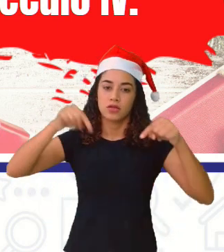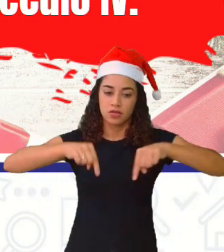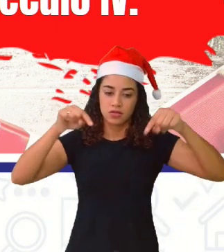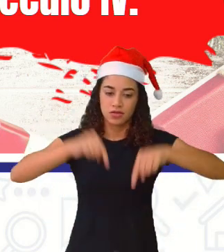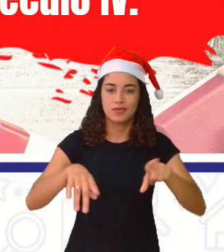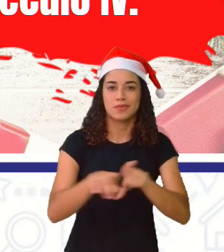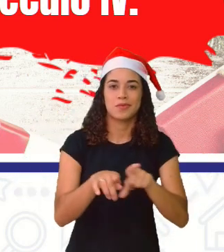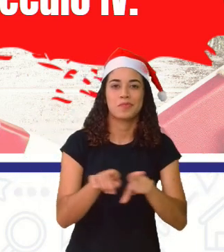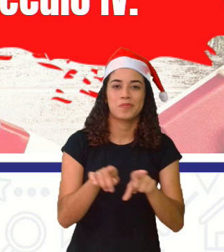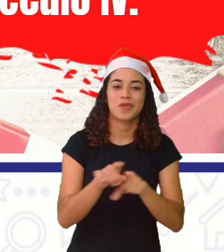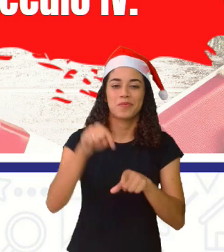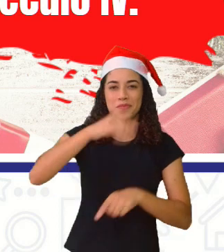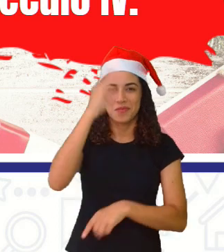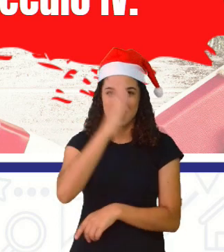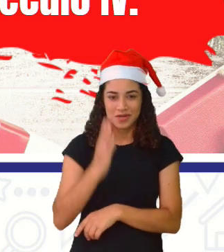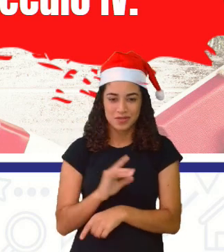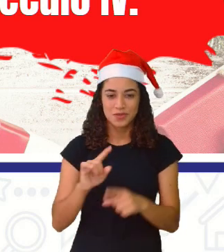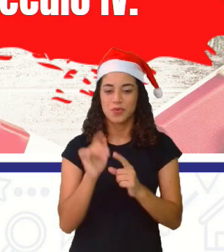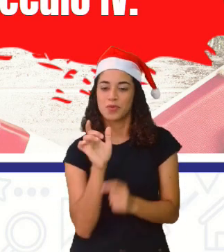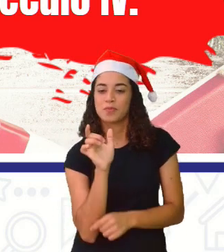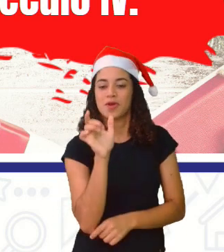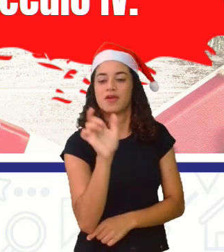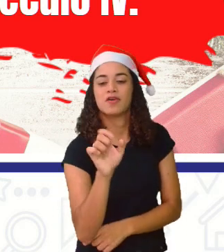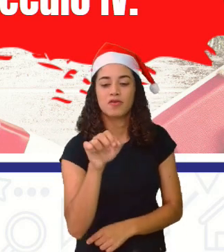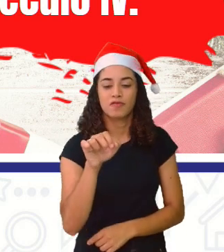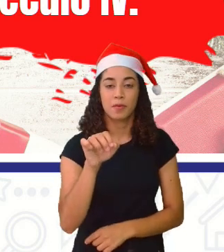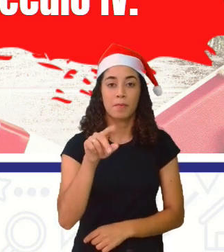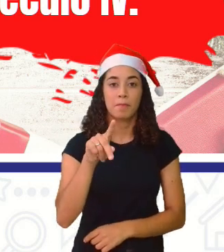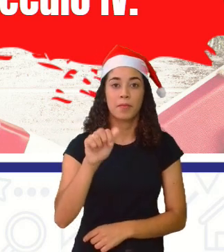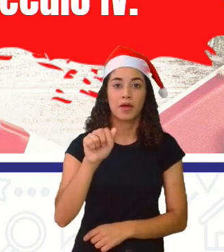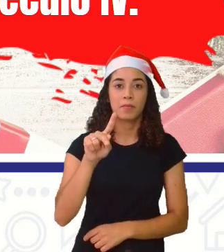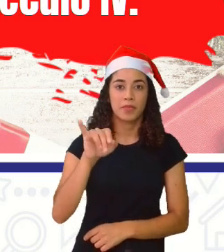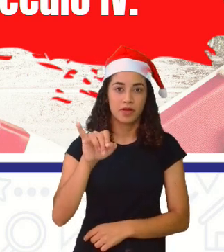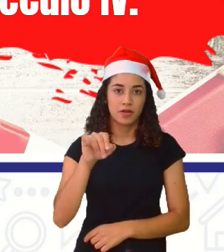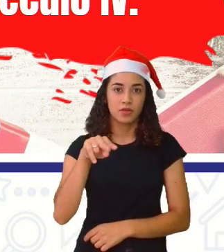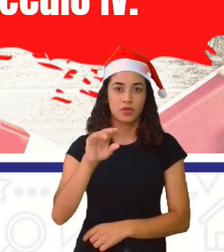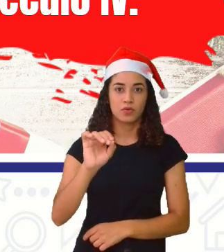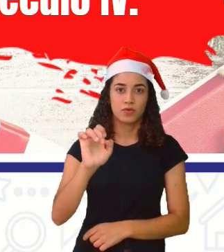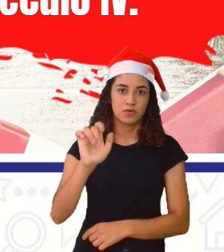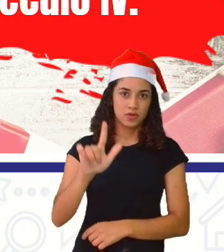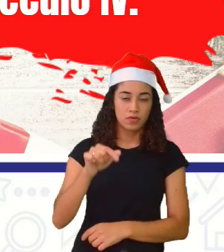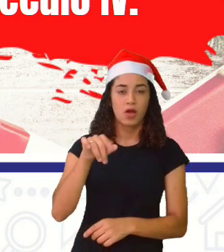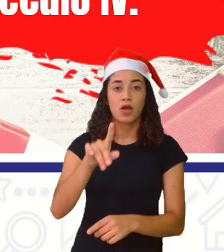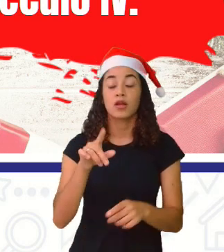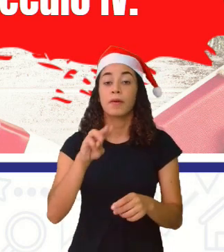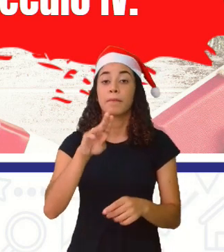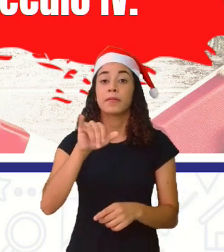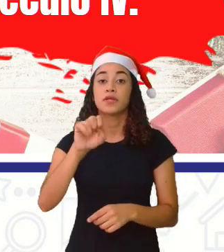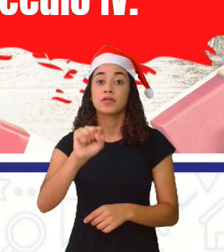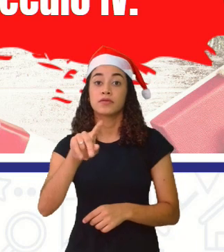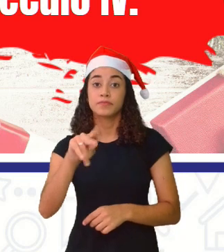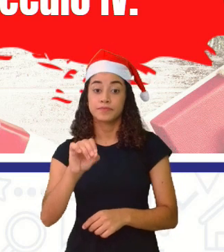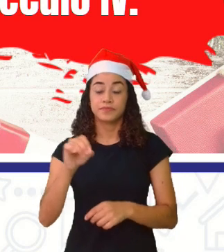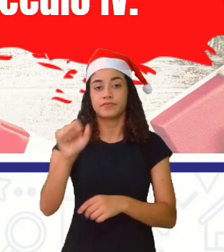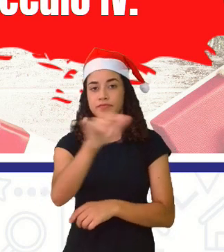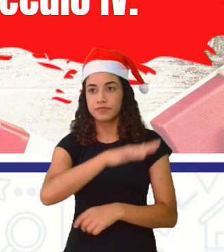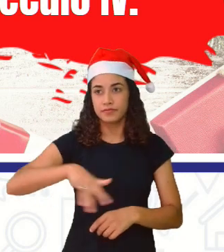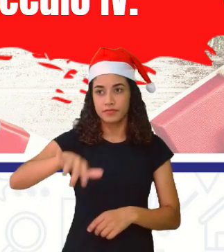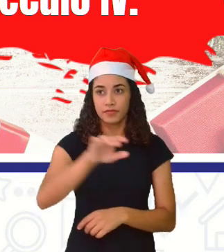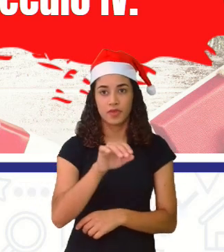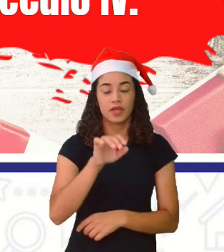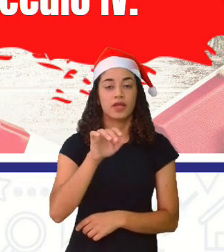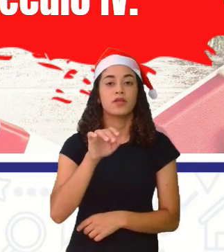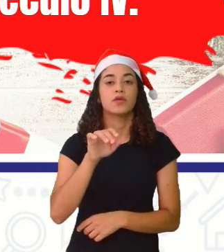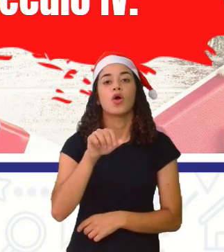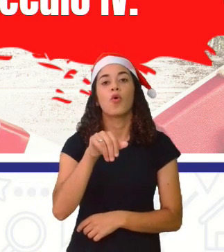Papai Noel, certo? É que ele foi um bispo, né, da cidade aí, ó, do território de Mira, né, na região da Lícia, na